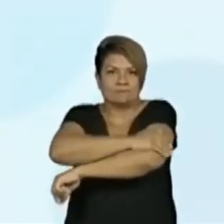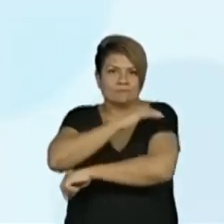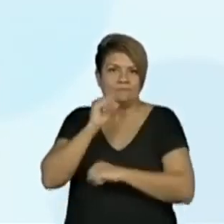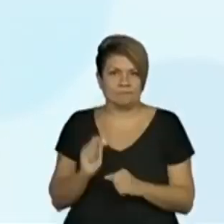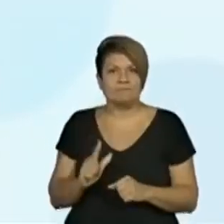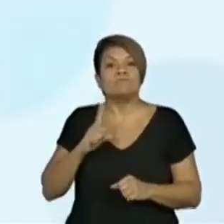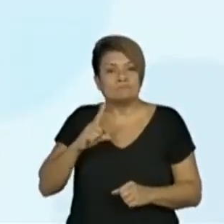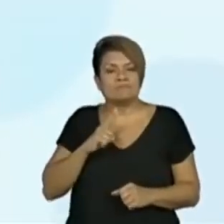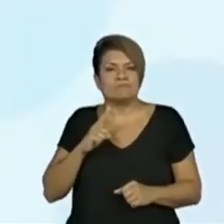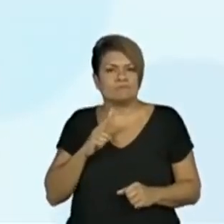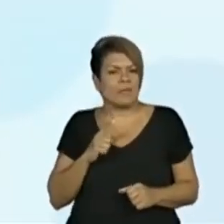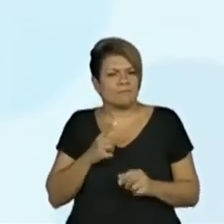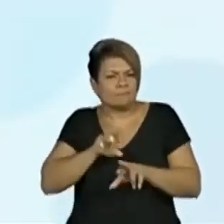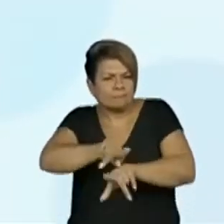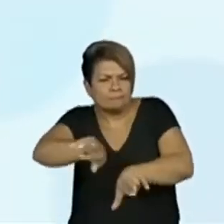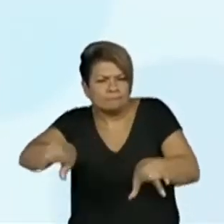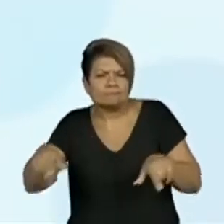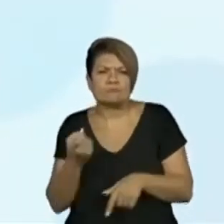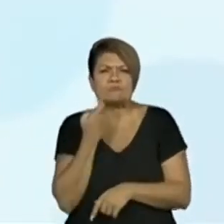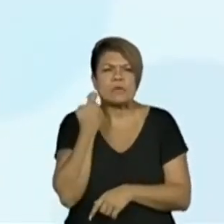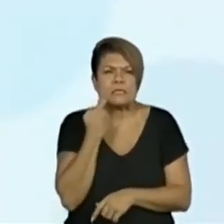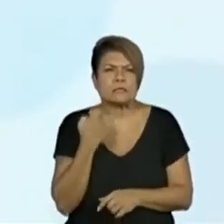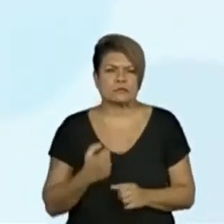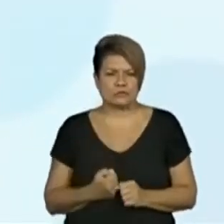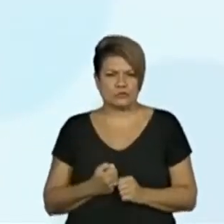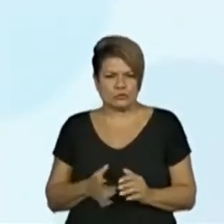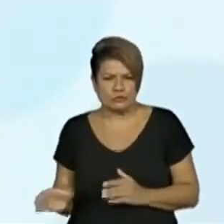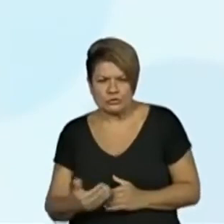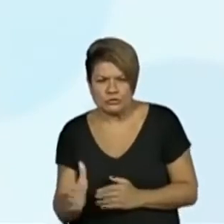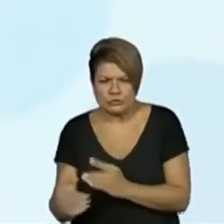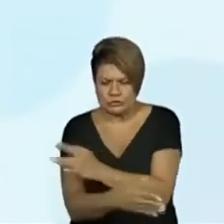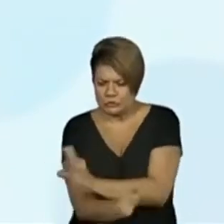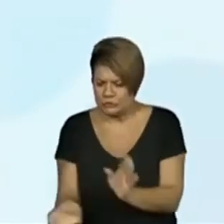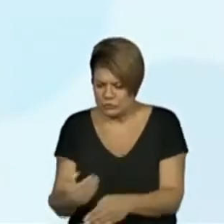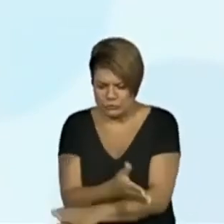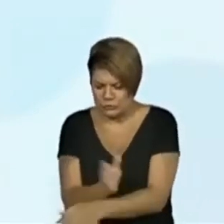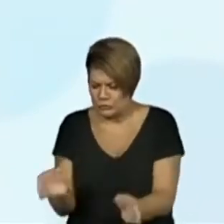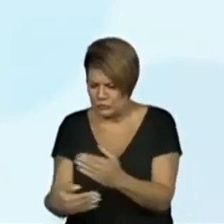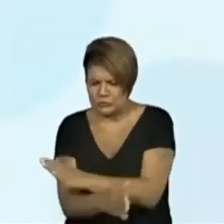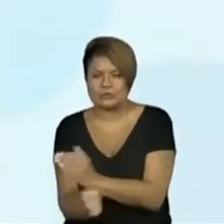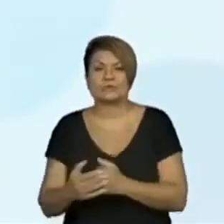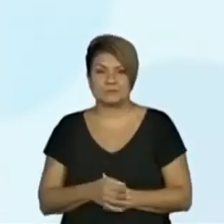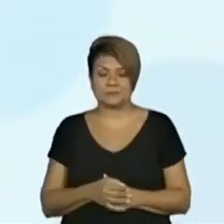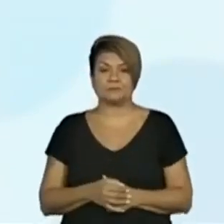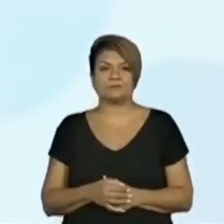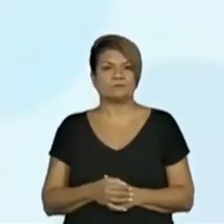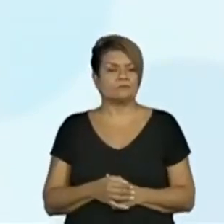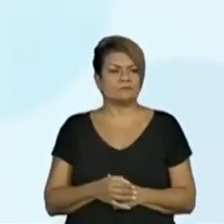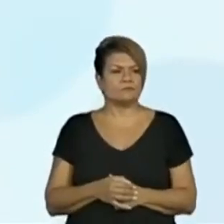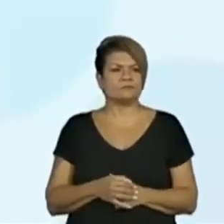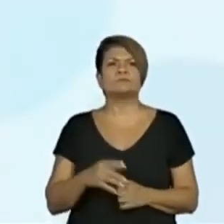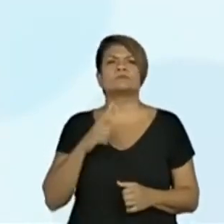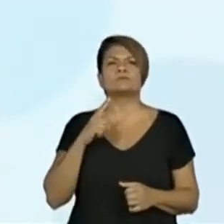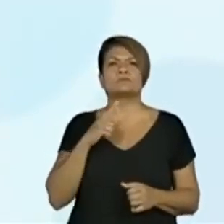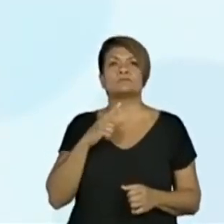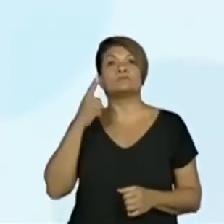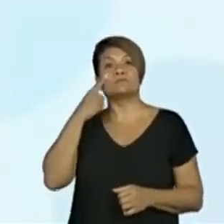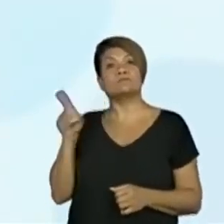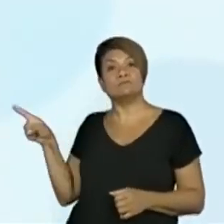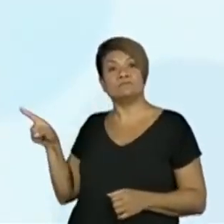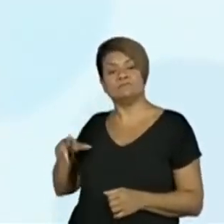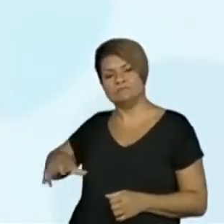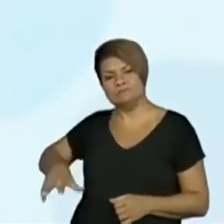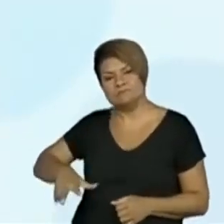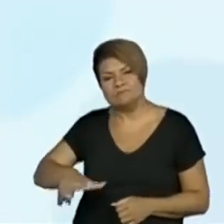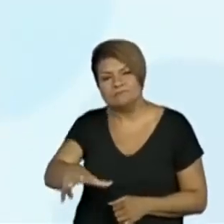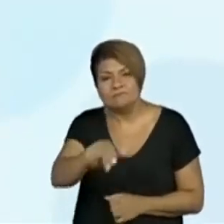espécies. Então eu começo a entender quem está habitando esse lago. É, nós estamos apresentando o cenário, né,